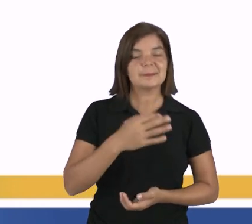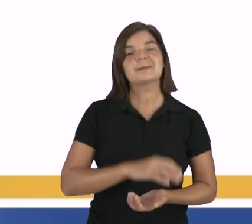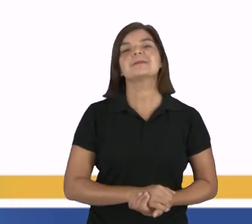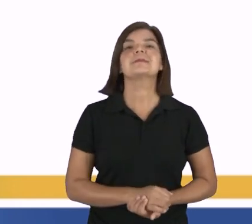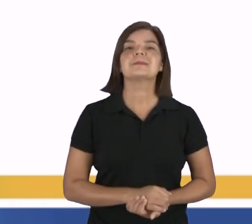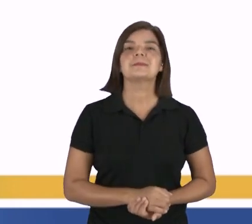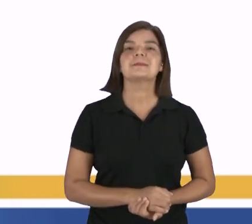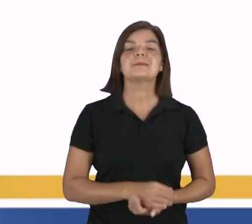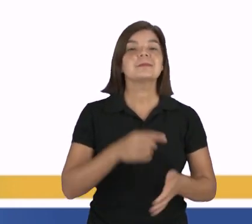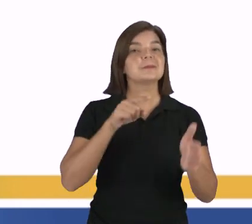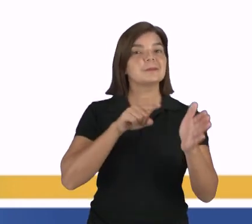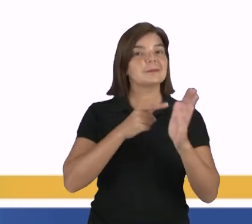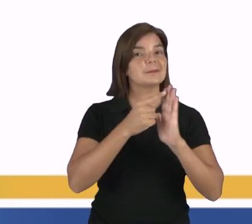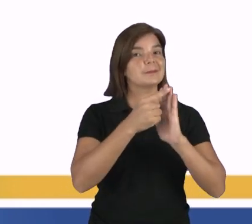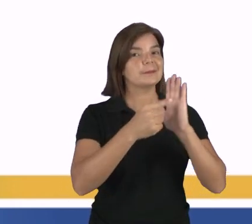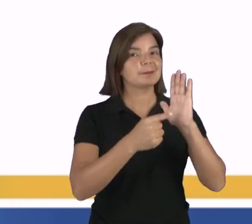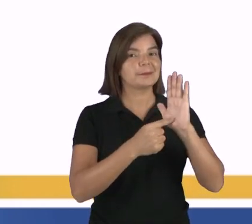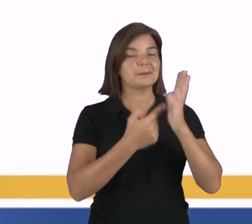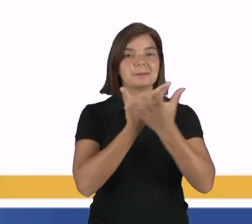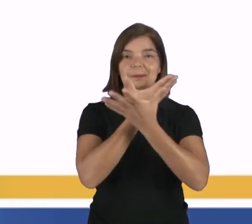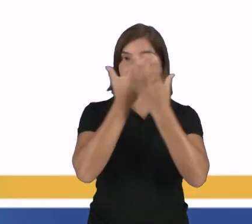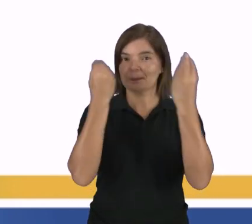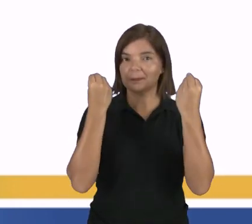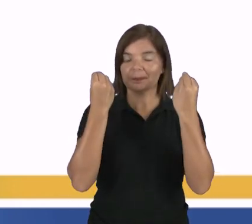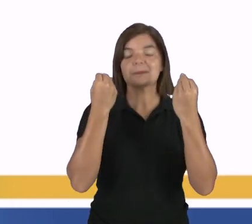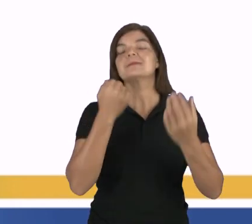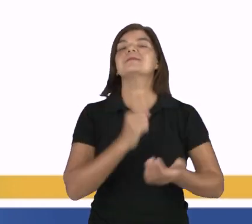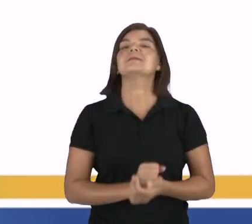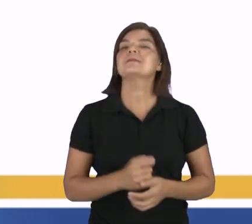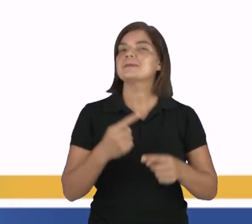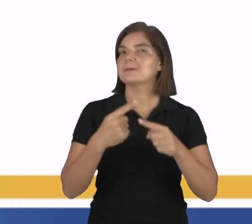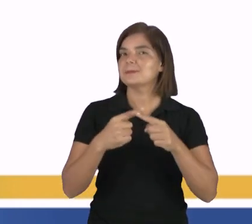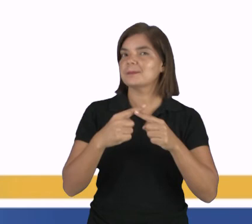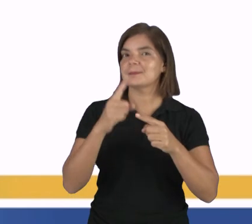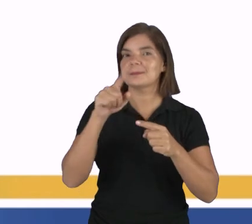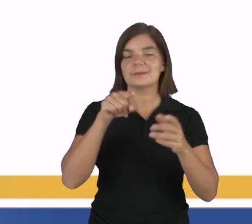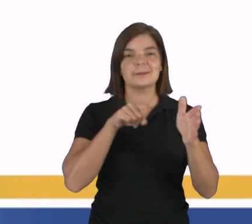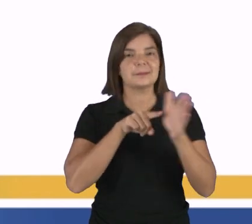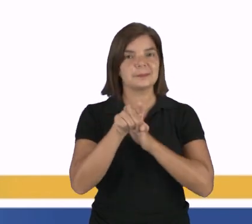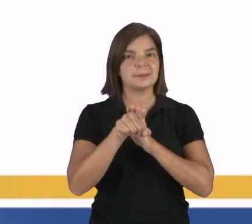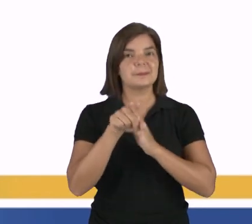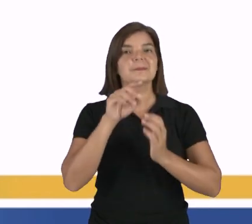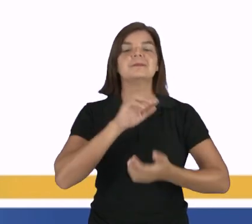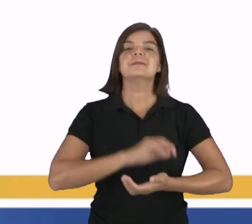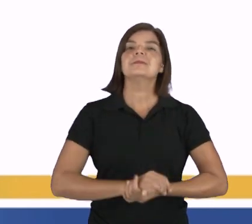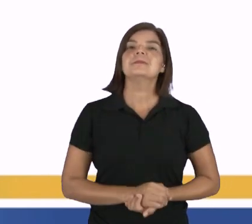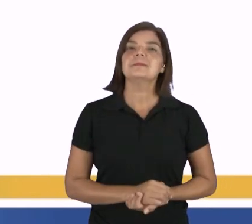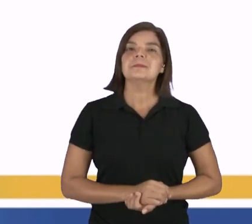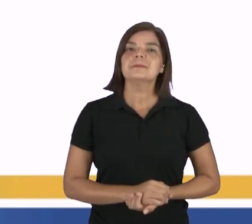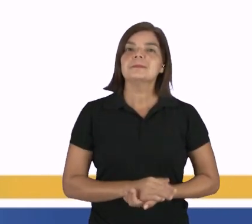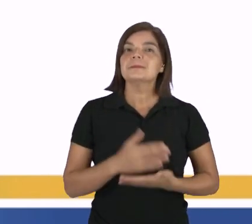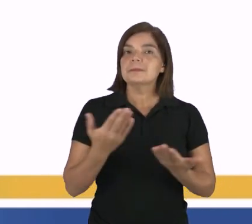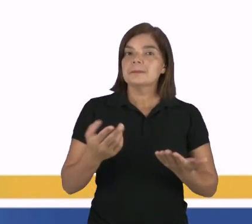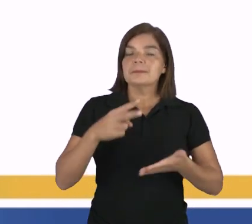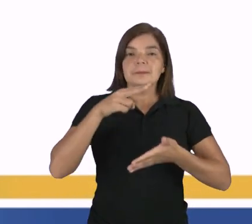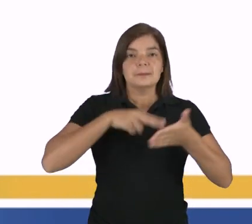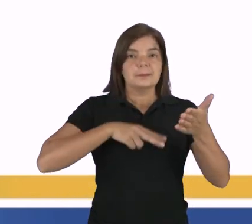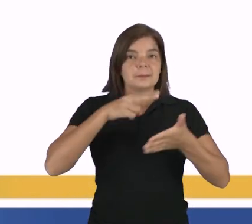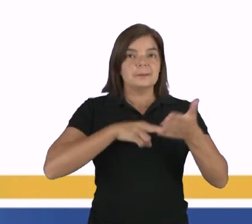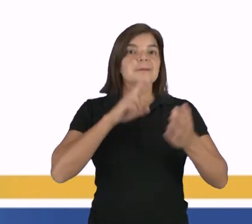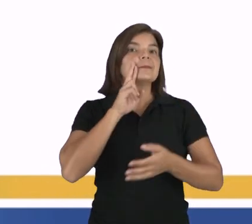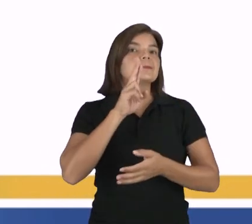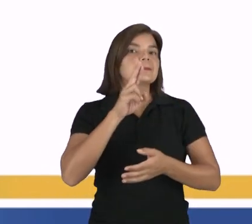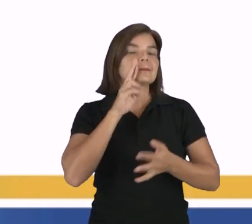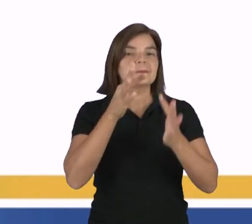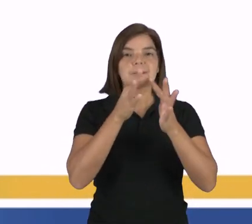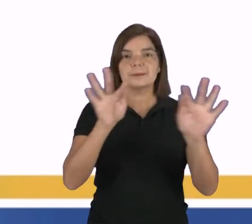E o ponto de interrogação, que nós não podemos esquecer isso no final, porque é uma question, uma pergunta. Então, eu vou ler pergunta e resposta aqui